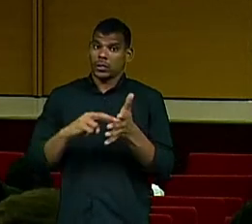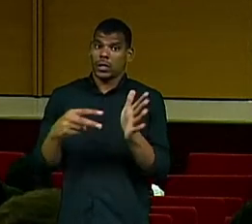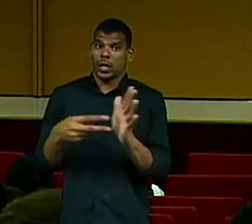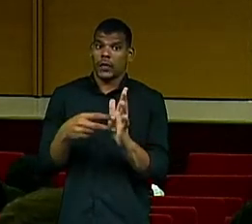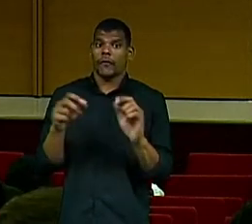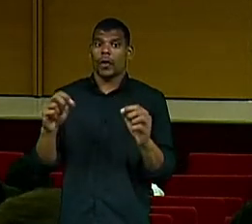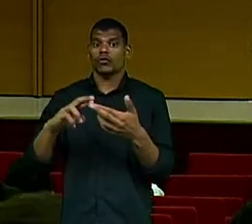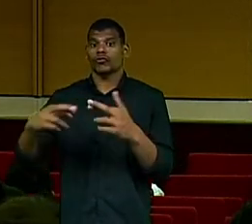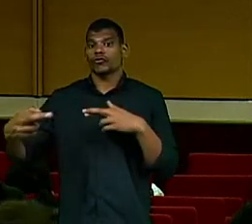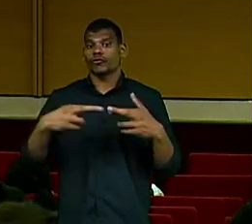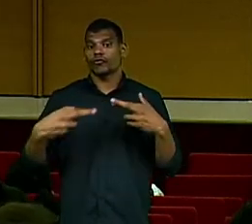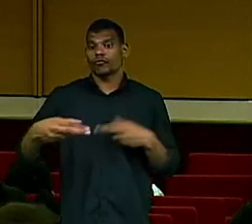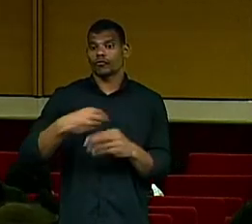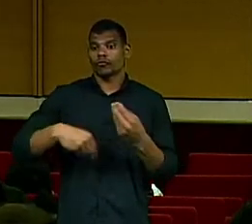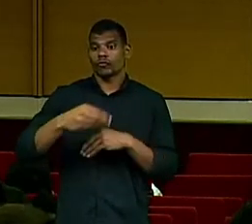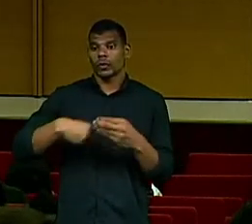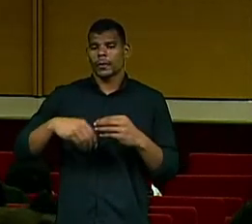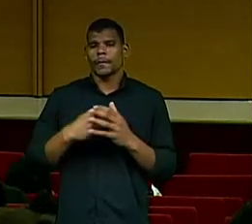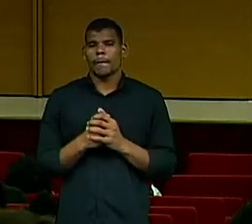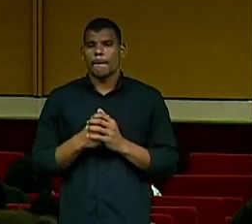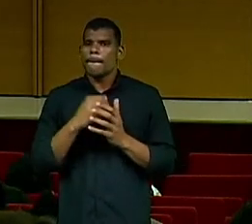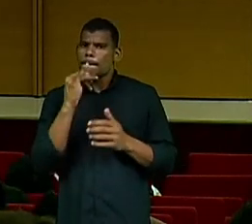tem utilidade